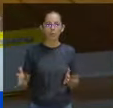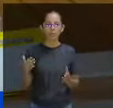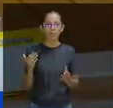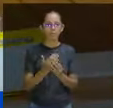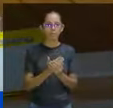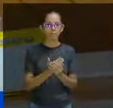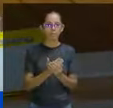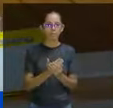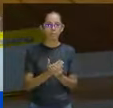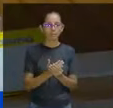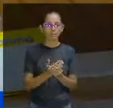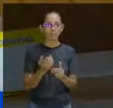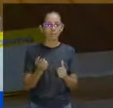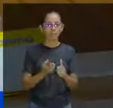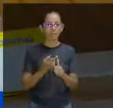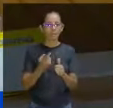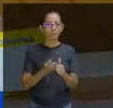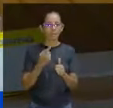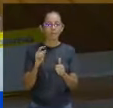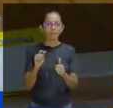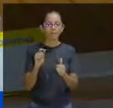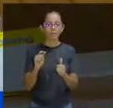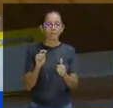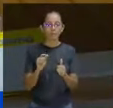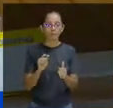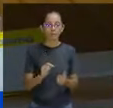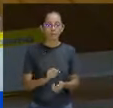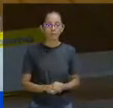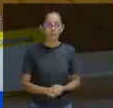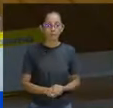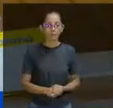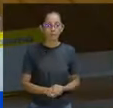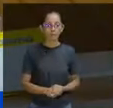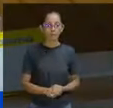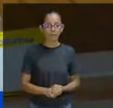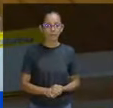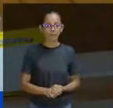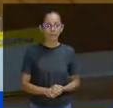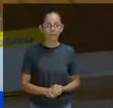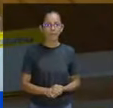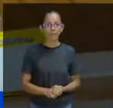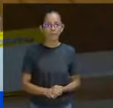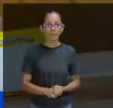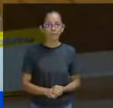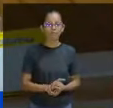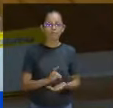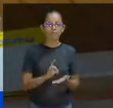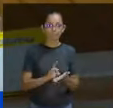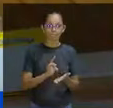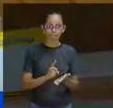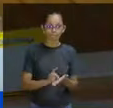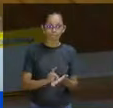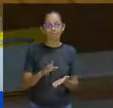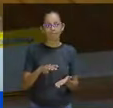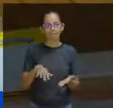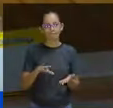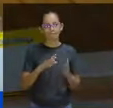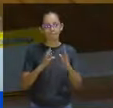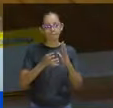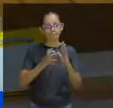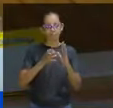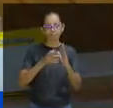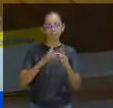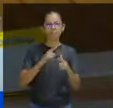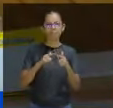primeiro aspecto relacionado com esse fato de conhecimento público e notório que o partido teve problemas, que